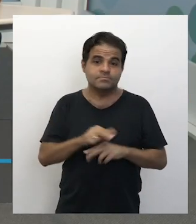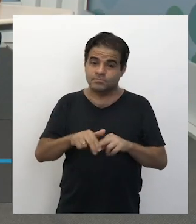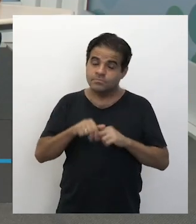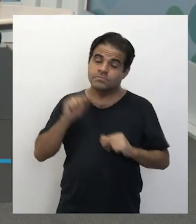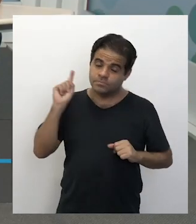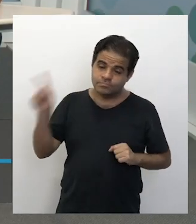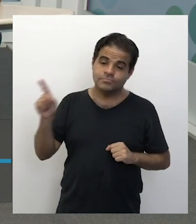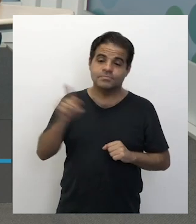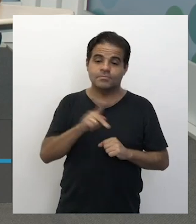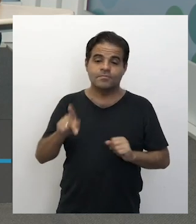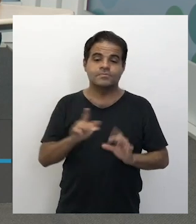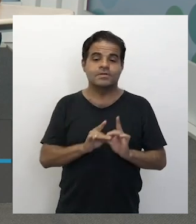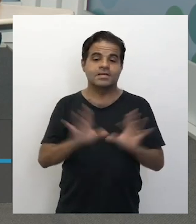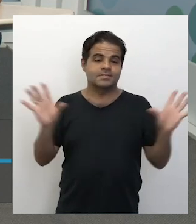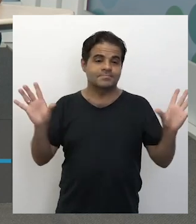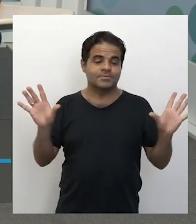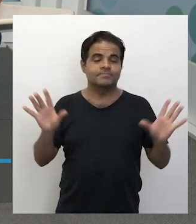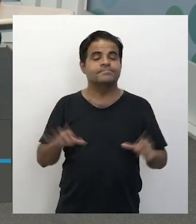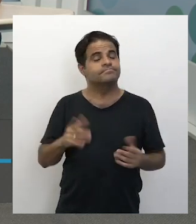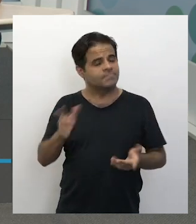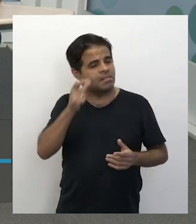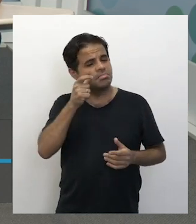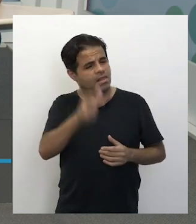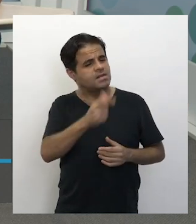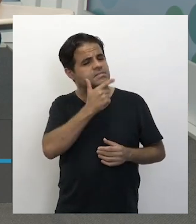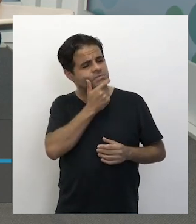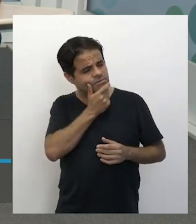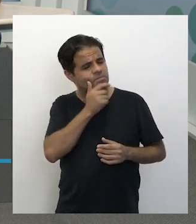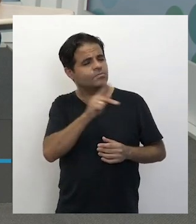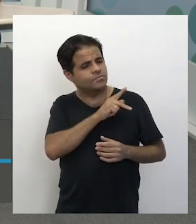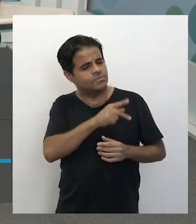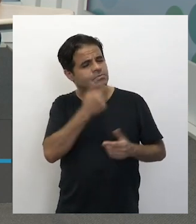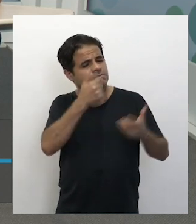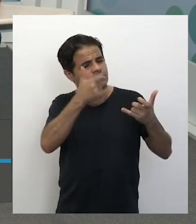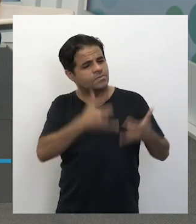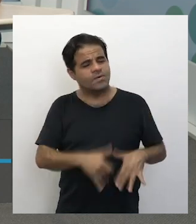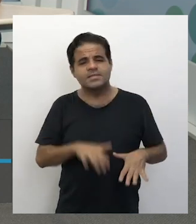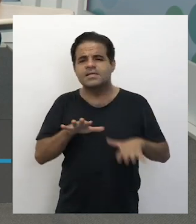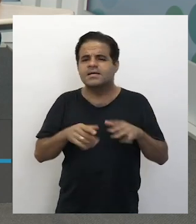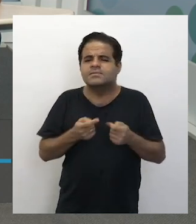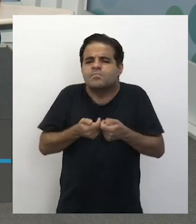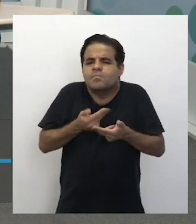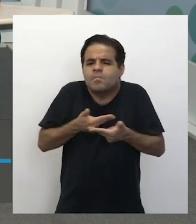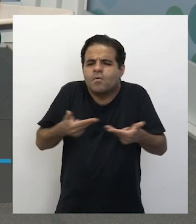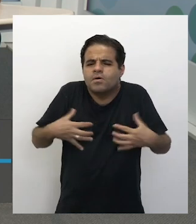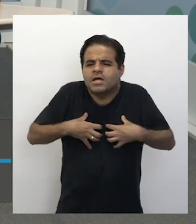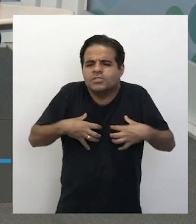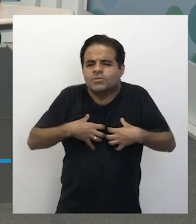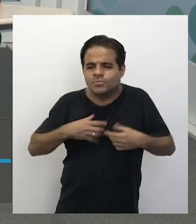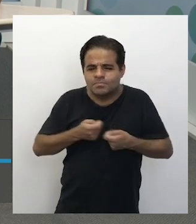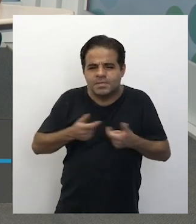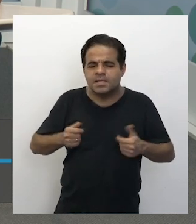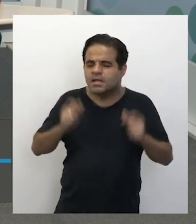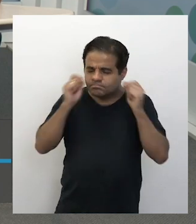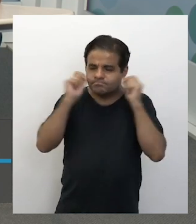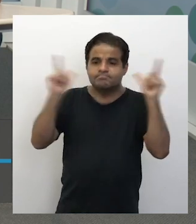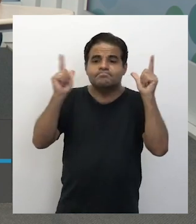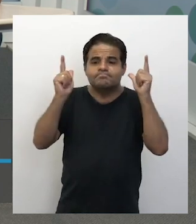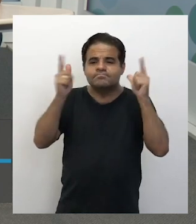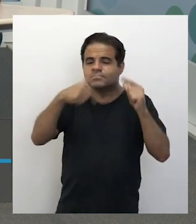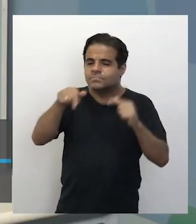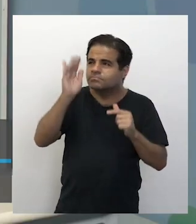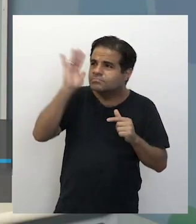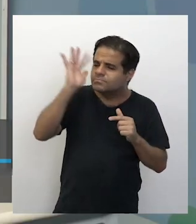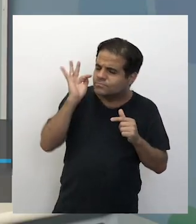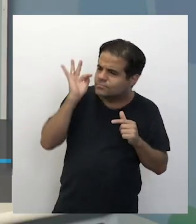Muito interessante. Às vezes tem ali pequenas atitudes que a gente já começa a fazer que já tem esse despertar para o nosso